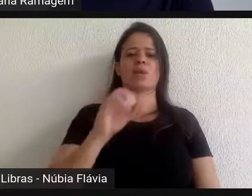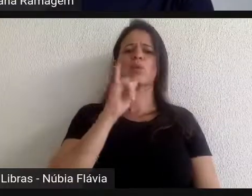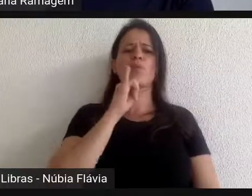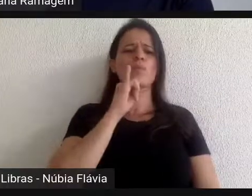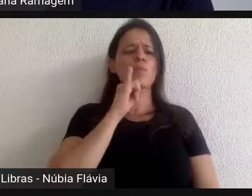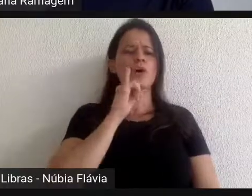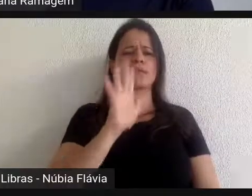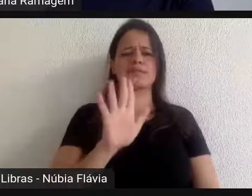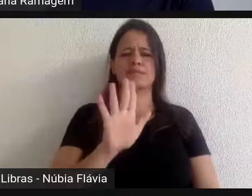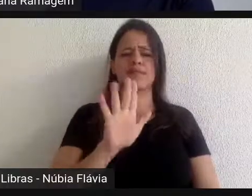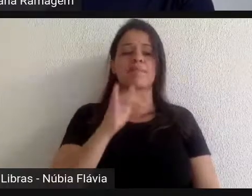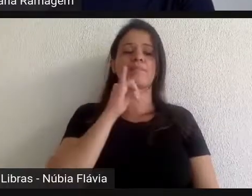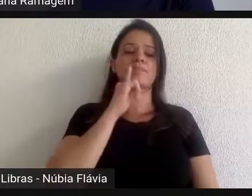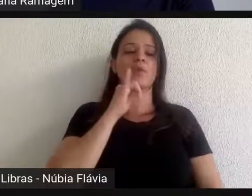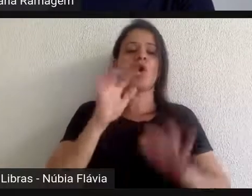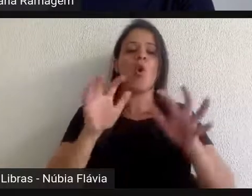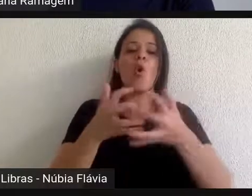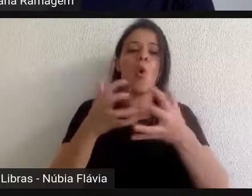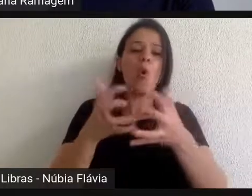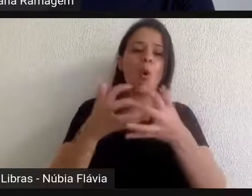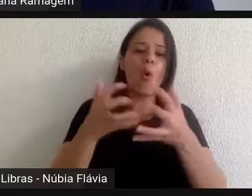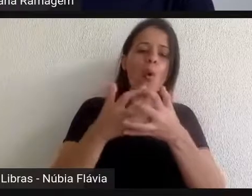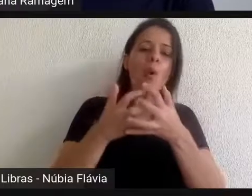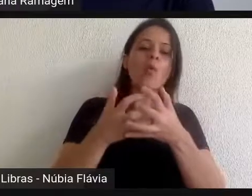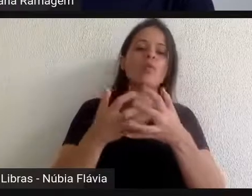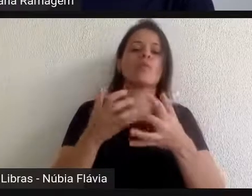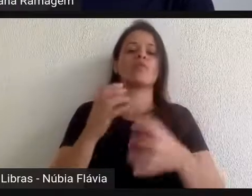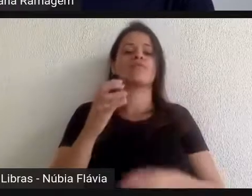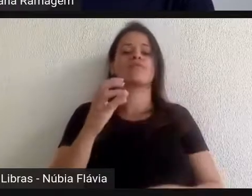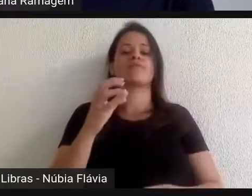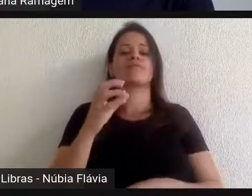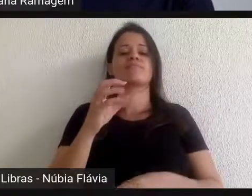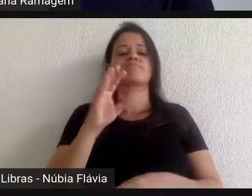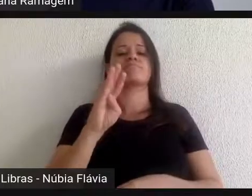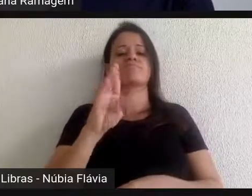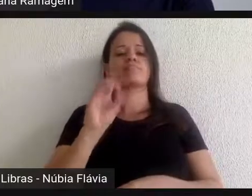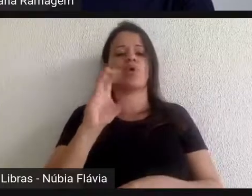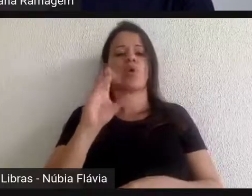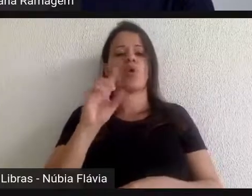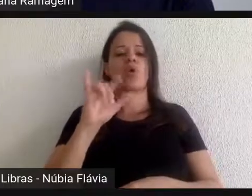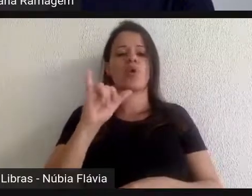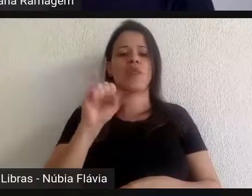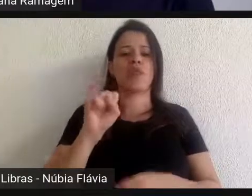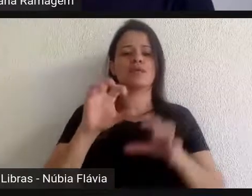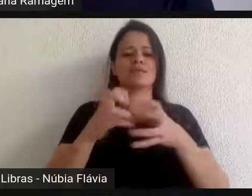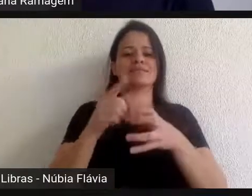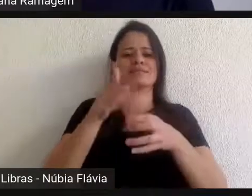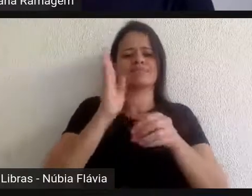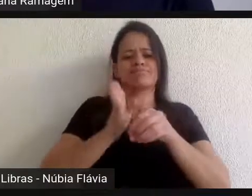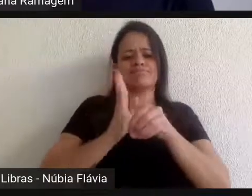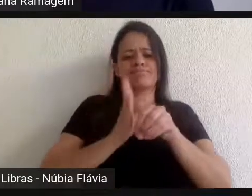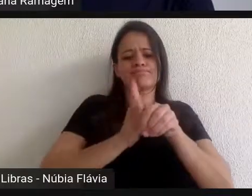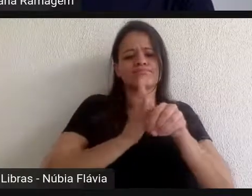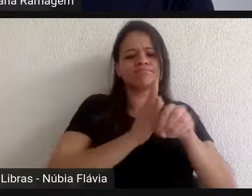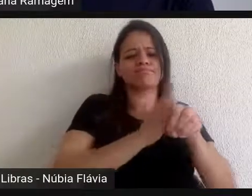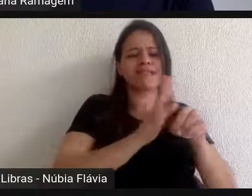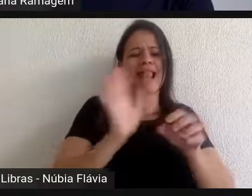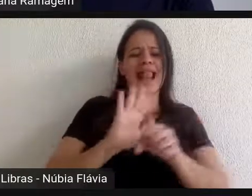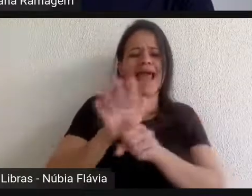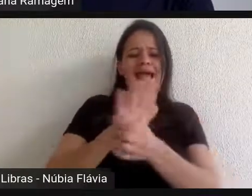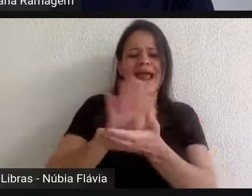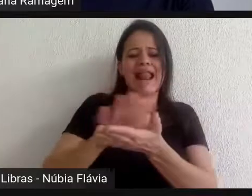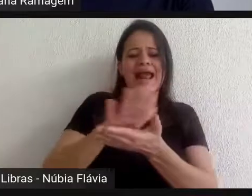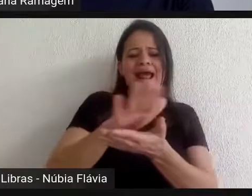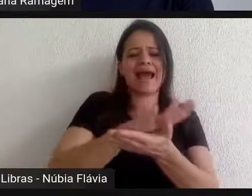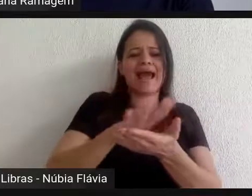brócolis, couve-flor, dá para fazer com a cenoura também, eu faço bastante, tá? Você vai cortar os vegetais, lavar,